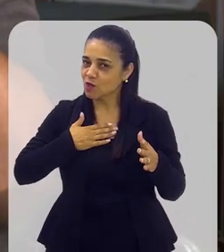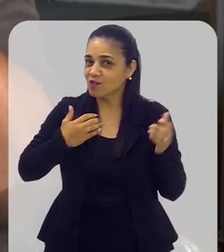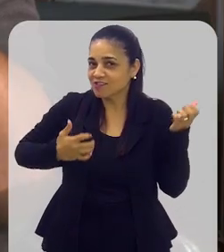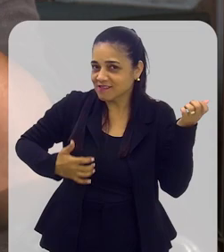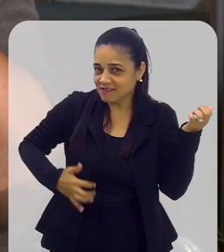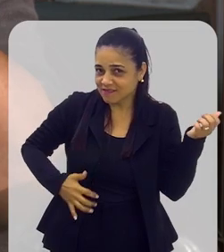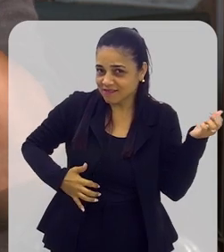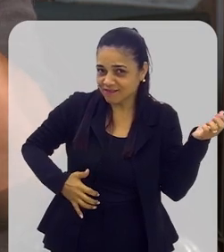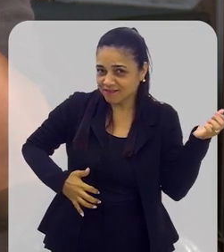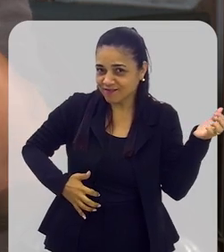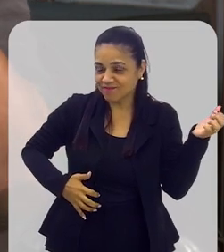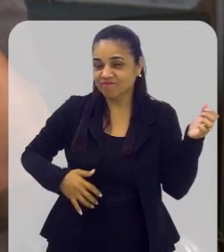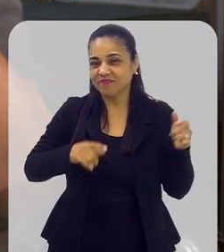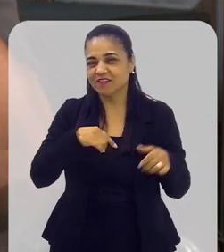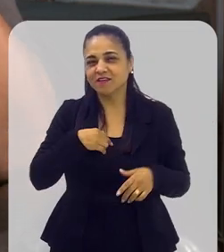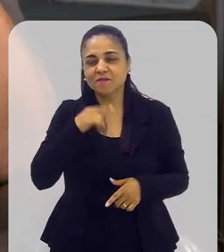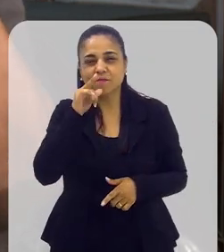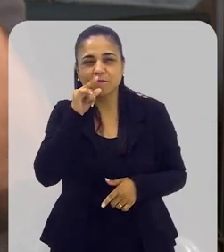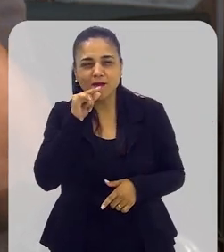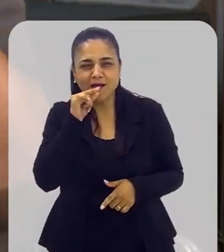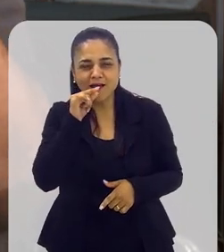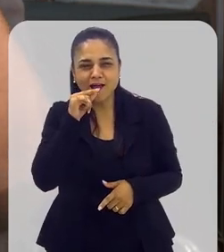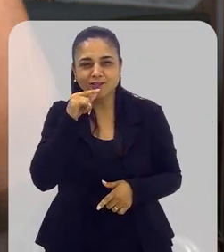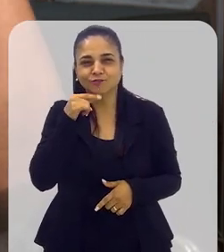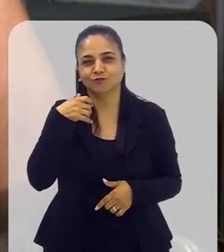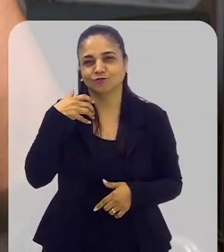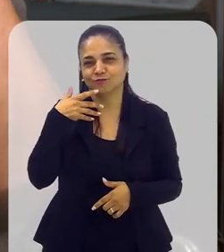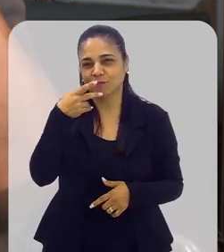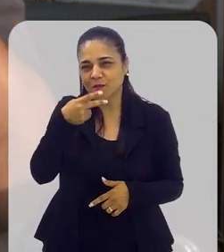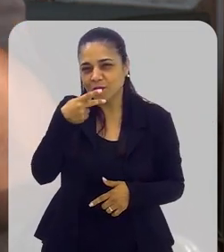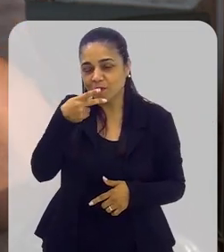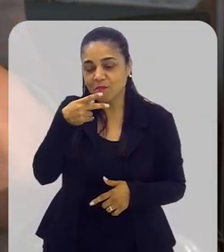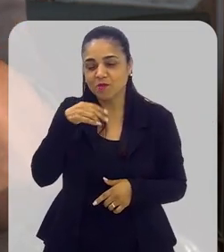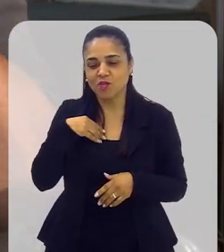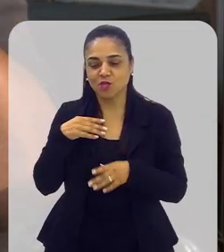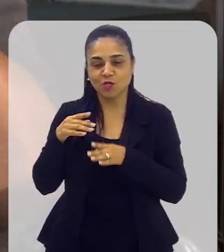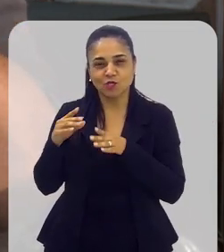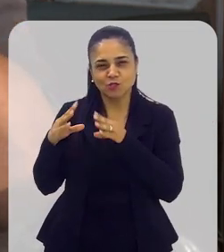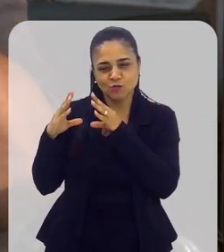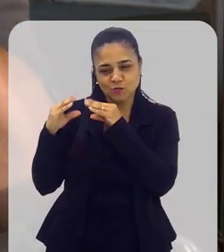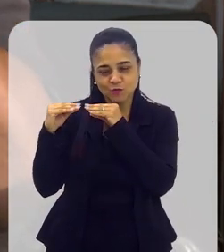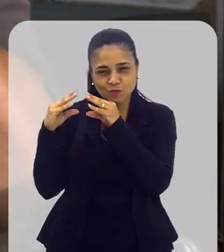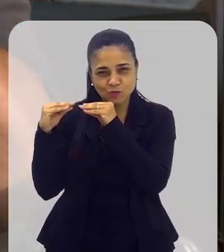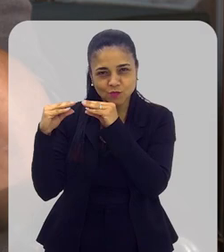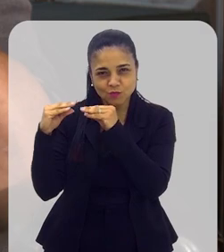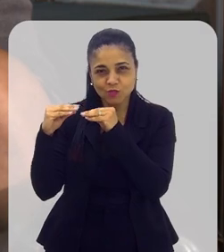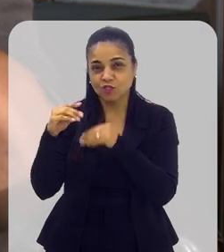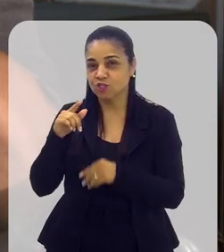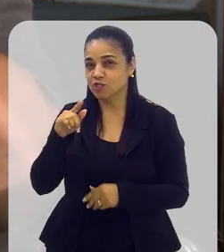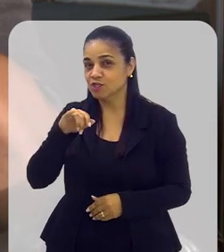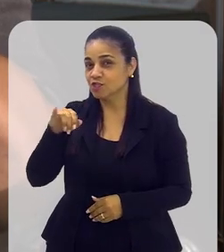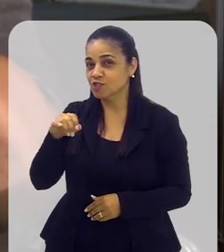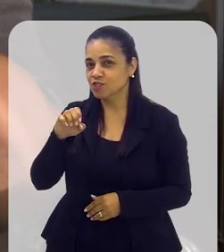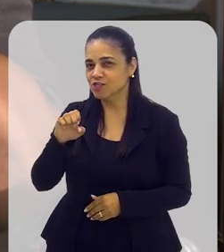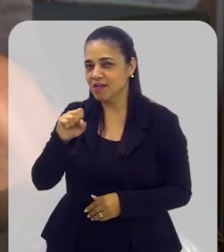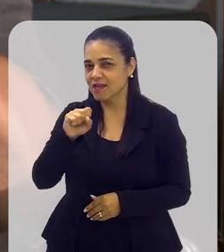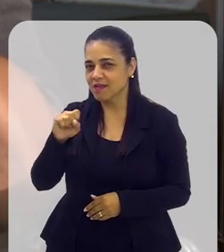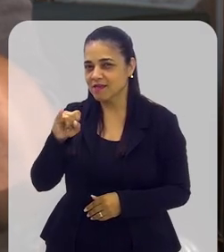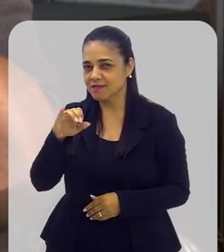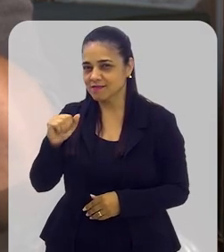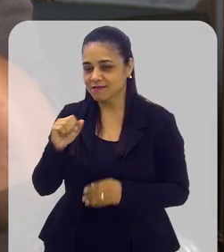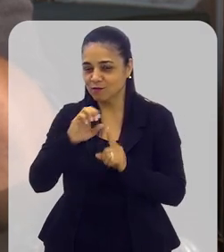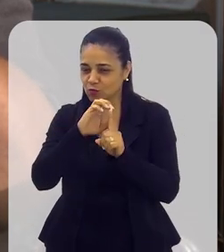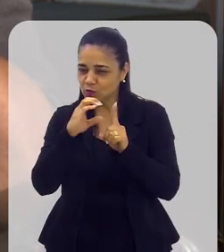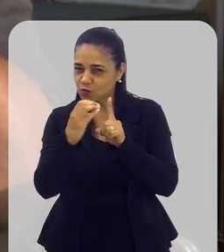Ela fala baixo, sabe por quê? Deixa eu falar para você em casa. Ela fala baixo porque no culto ela fica cochichando com Jéssica. Jéssica, você já viu aquela assim de gaita